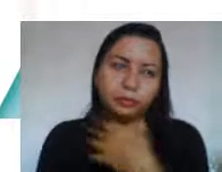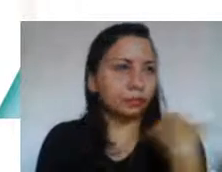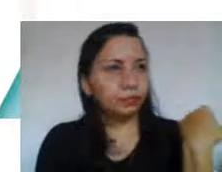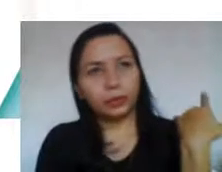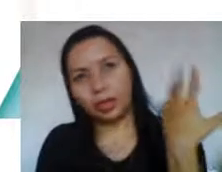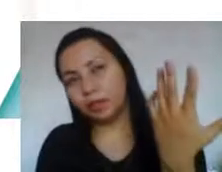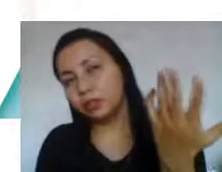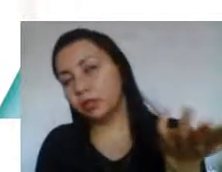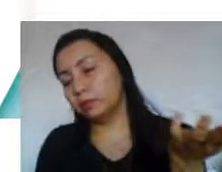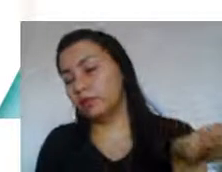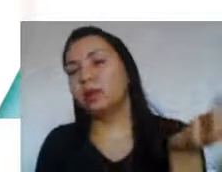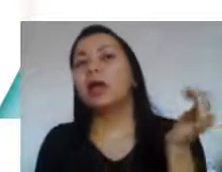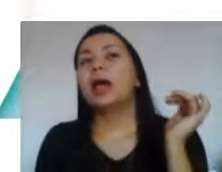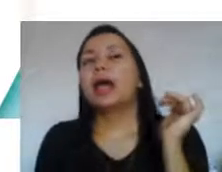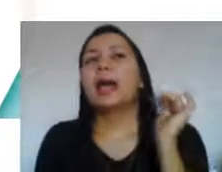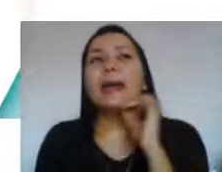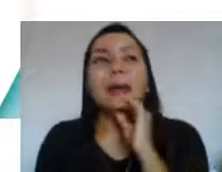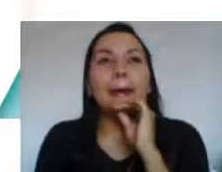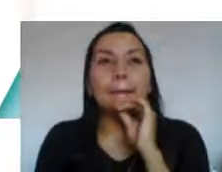desenvolverem, digamos assim,